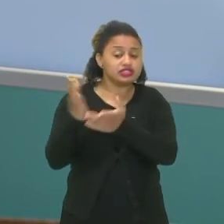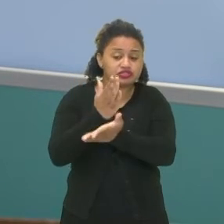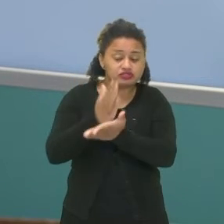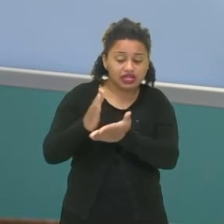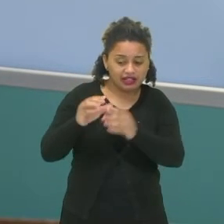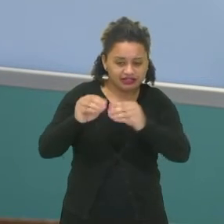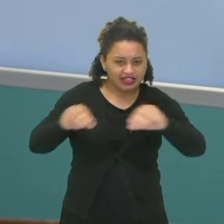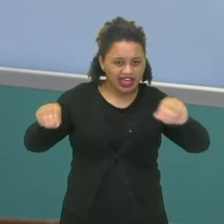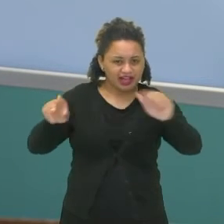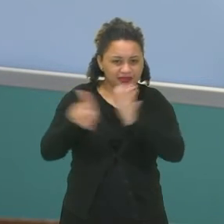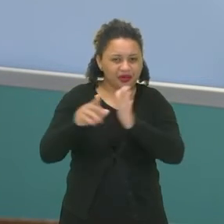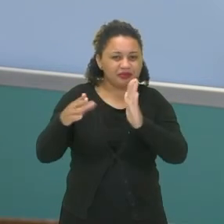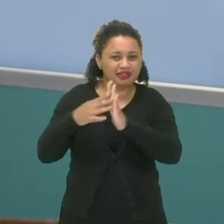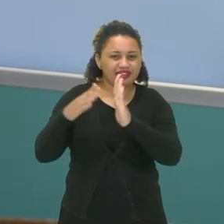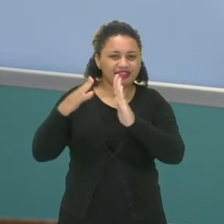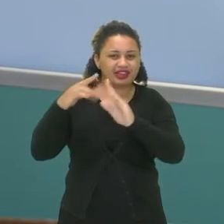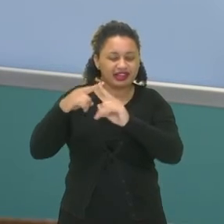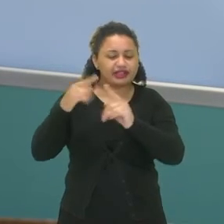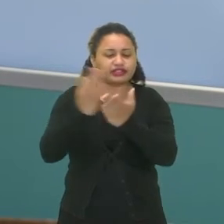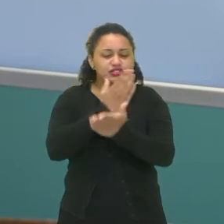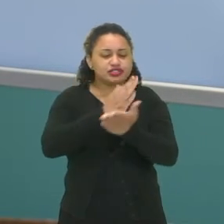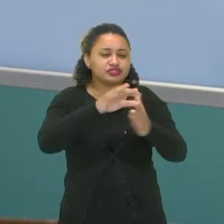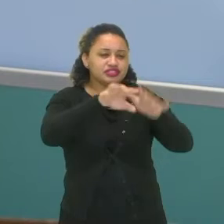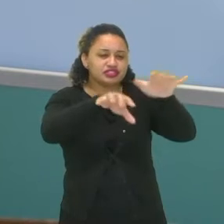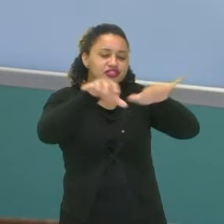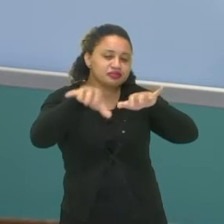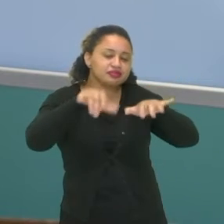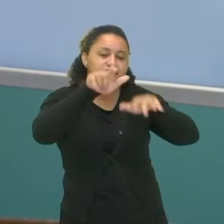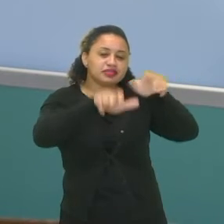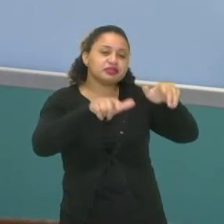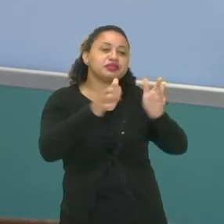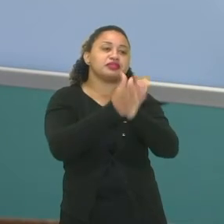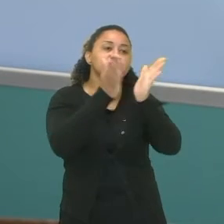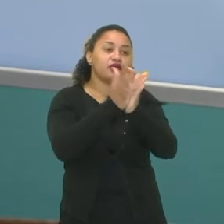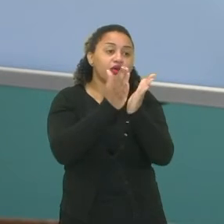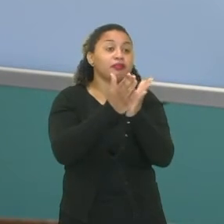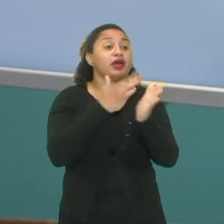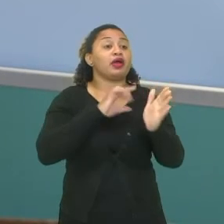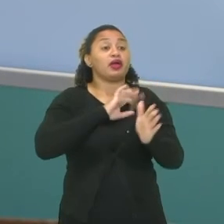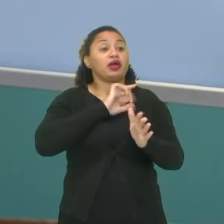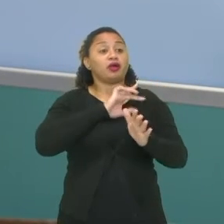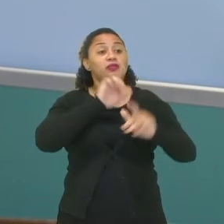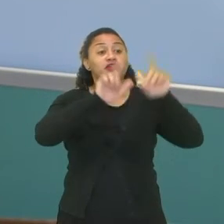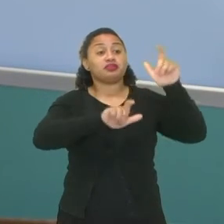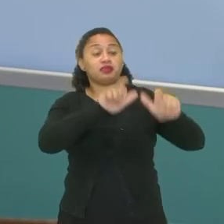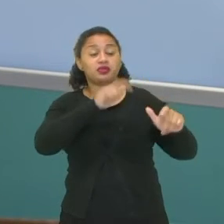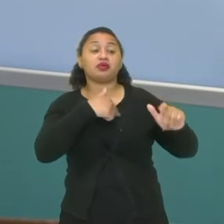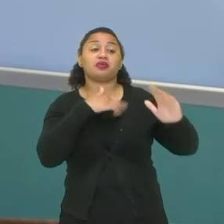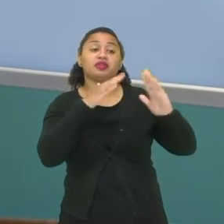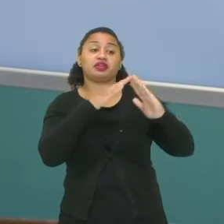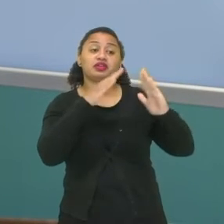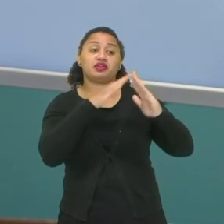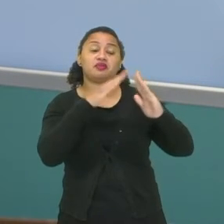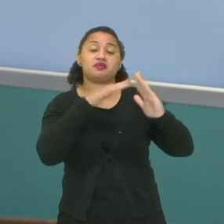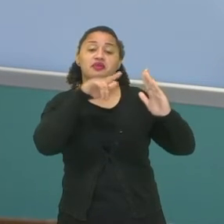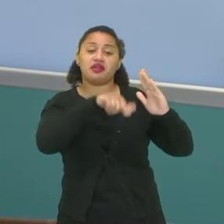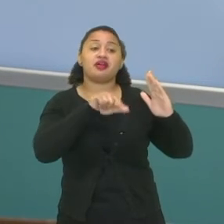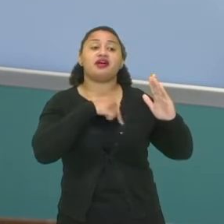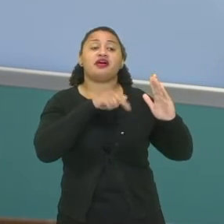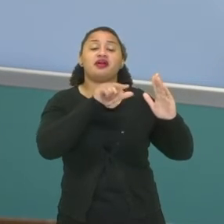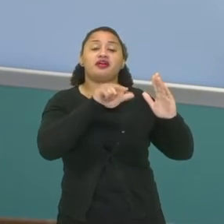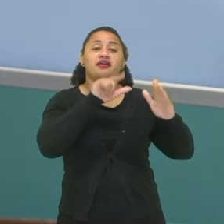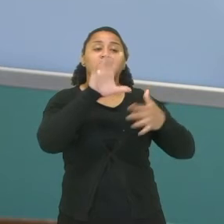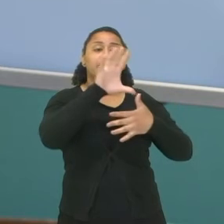né? Com medo dessas ideias, os chapetones, espanhóis que viviam na América, e a elite crioula